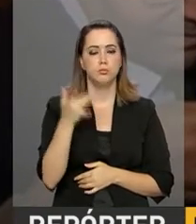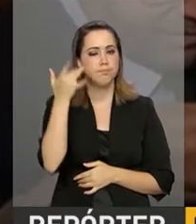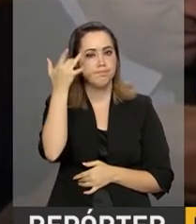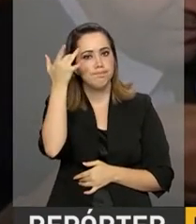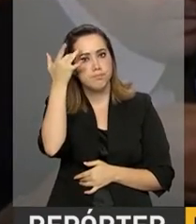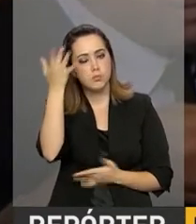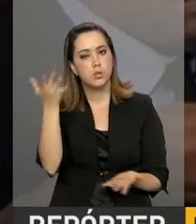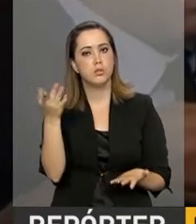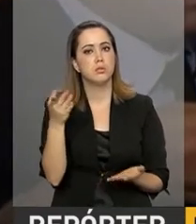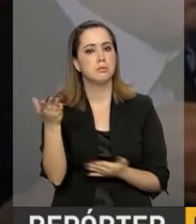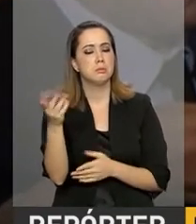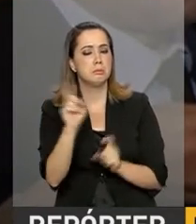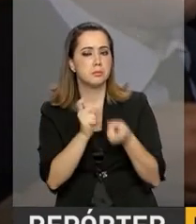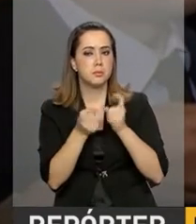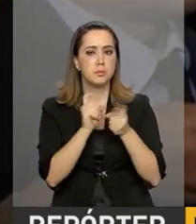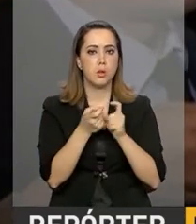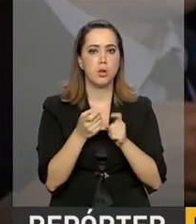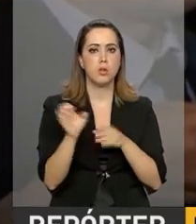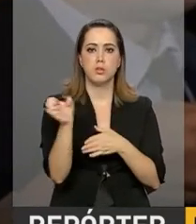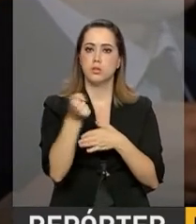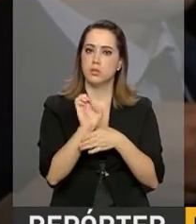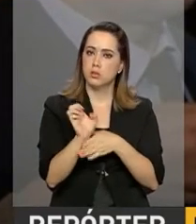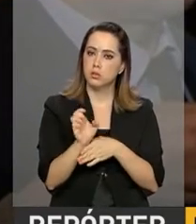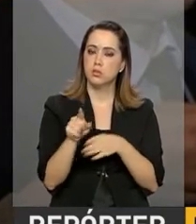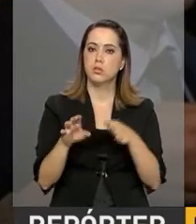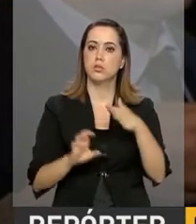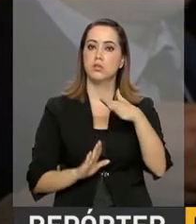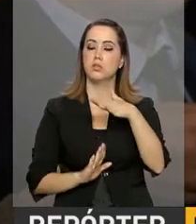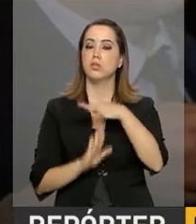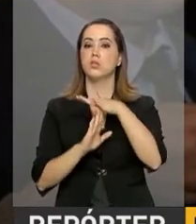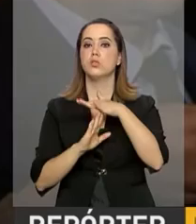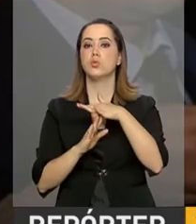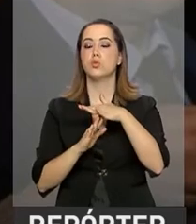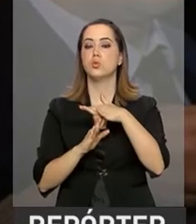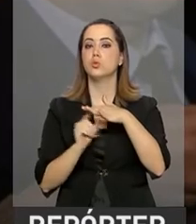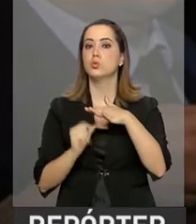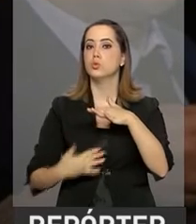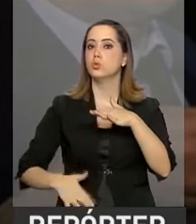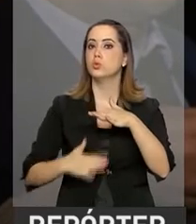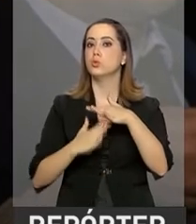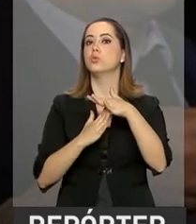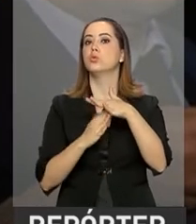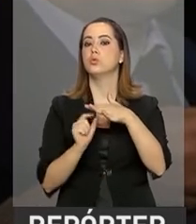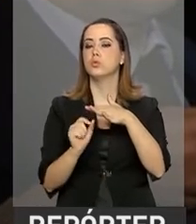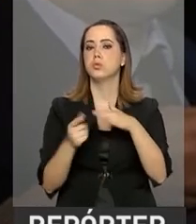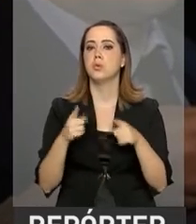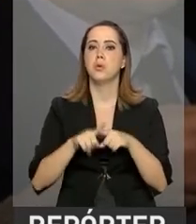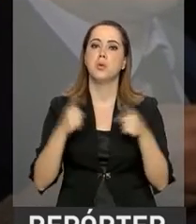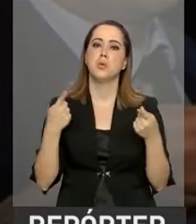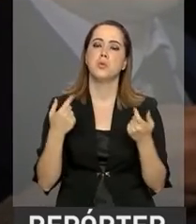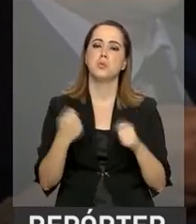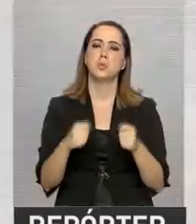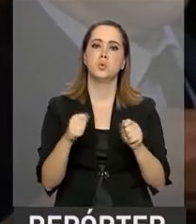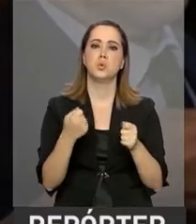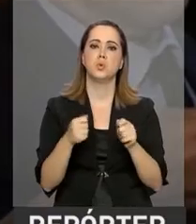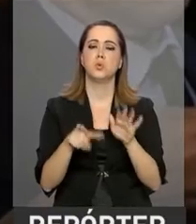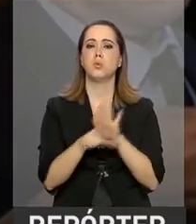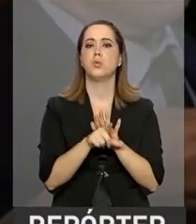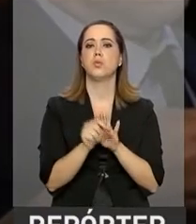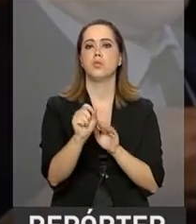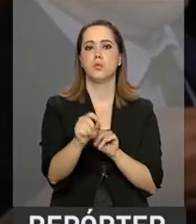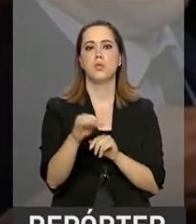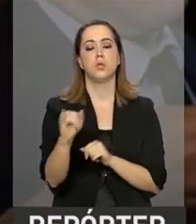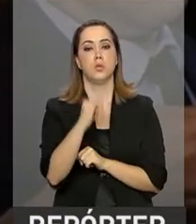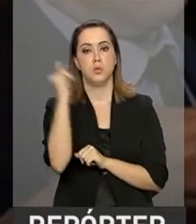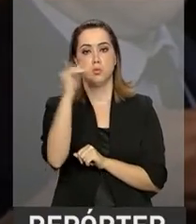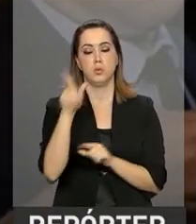administração estadual e atingir o tempo agora não é de fato totalmente necessária foi contrapartida auxiliar o importante